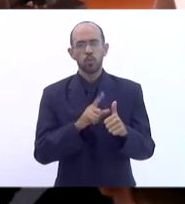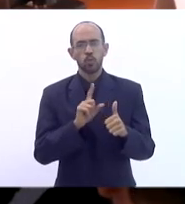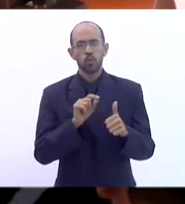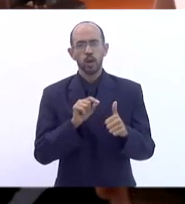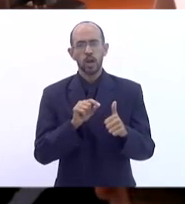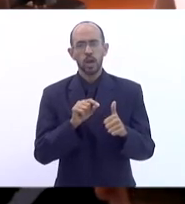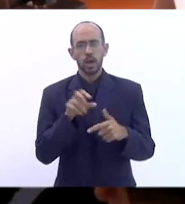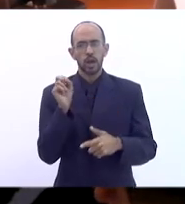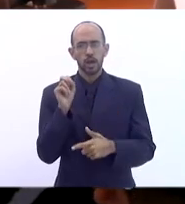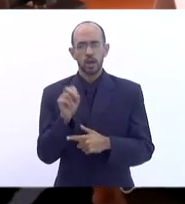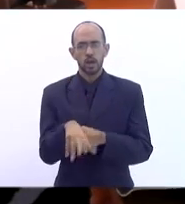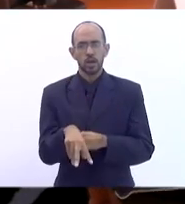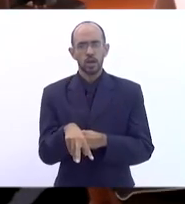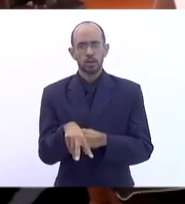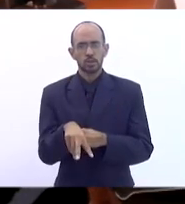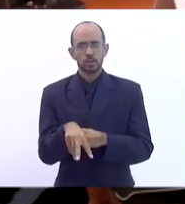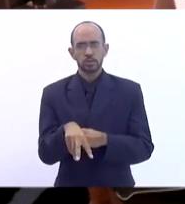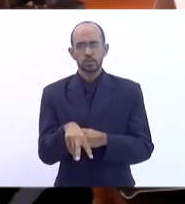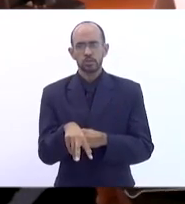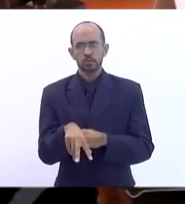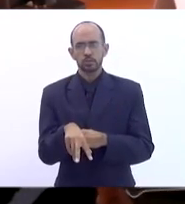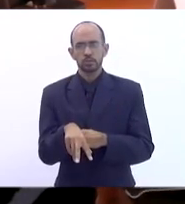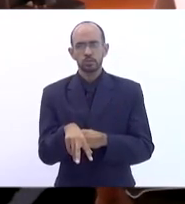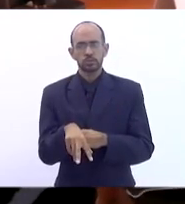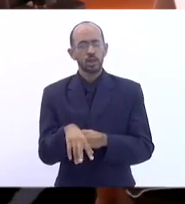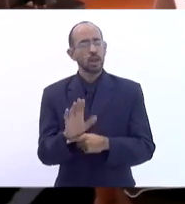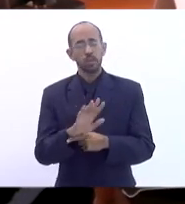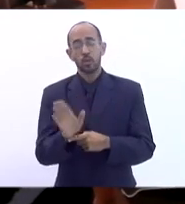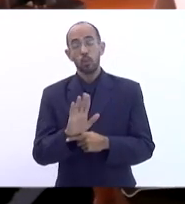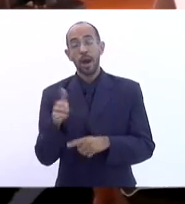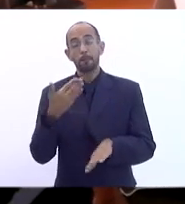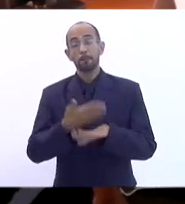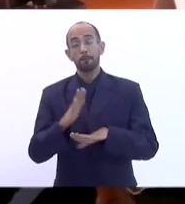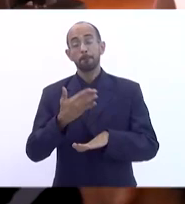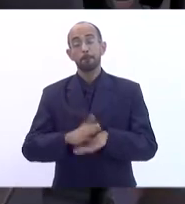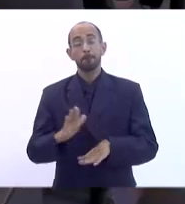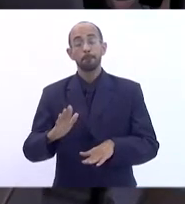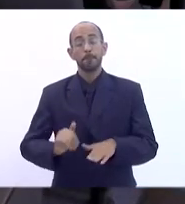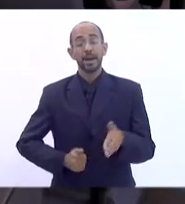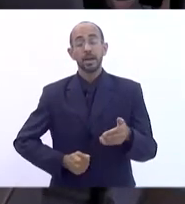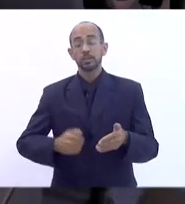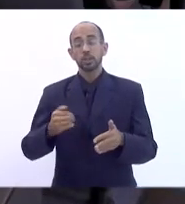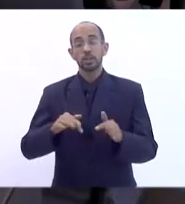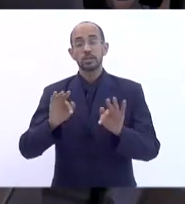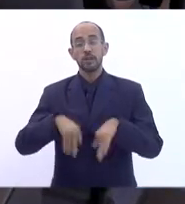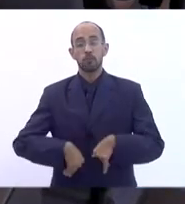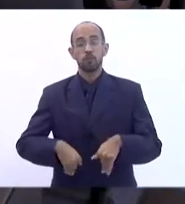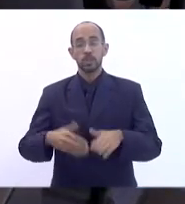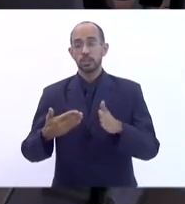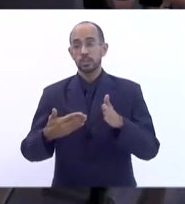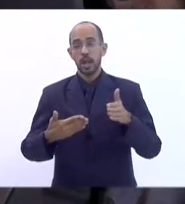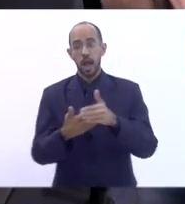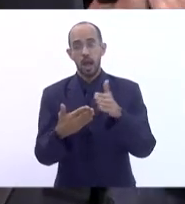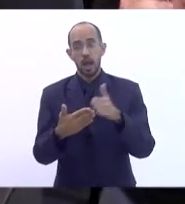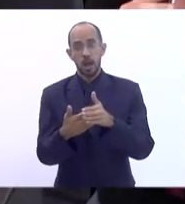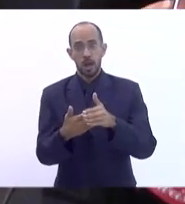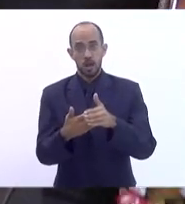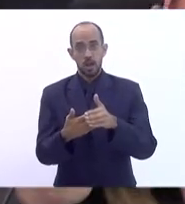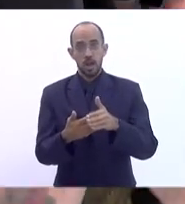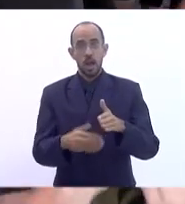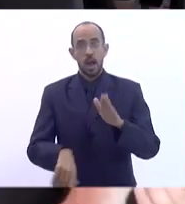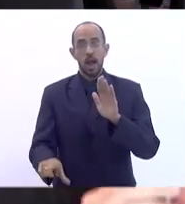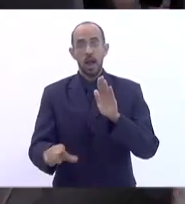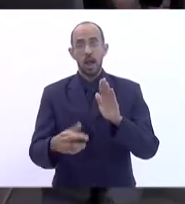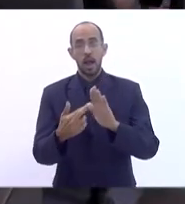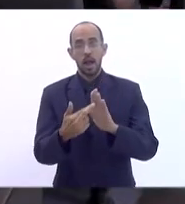a efetivação desse fim da cláusula de barreira eu sou defensor da realização do que a gente